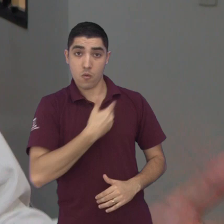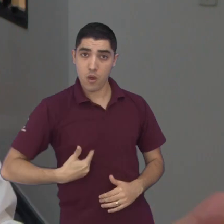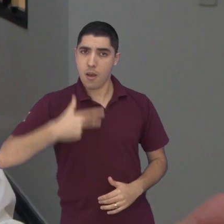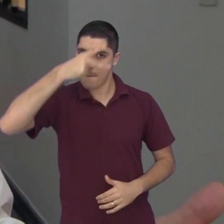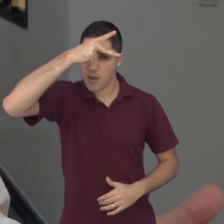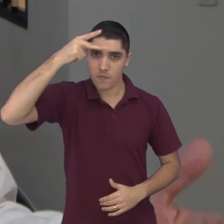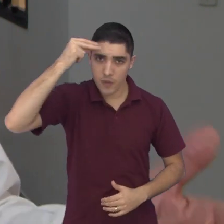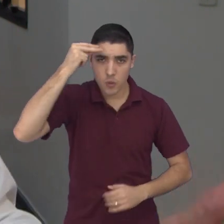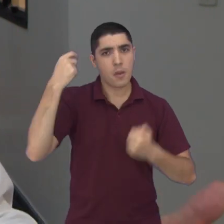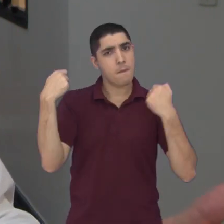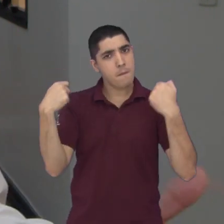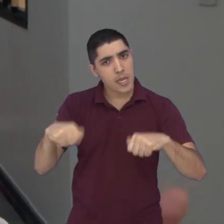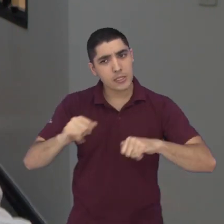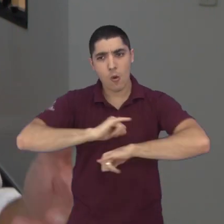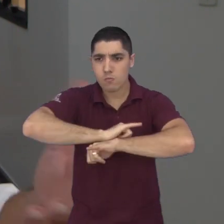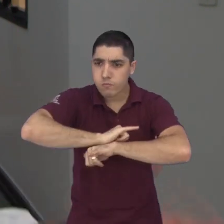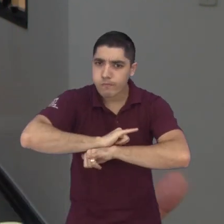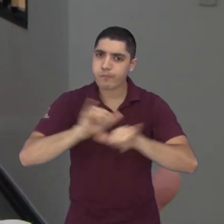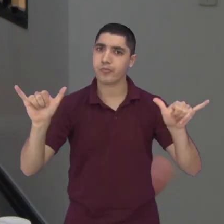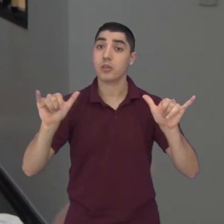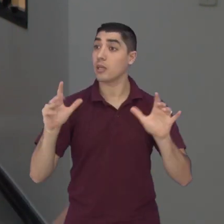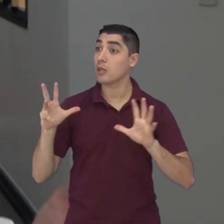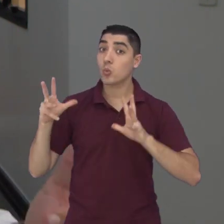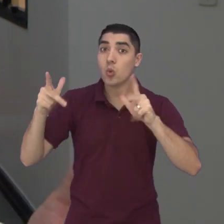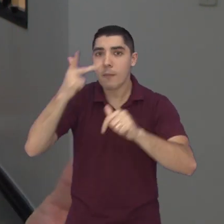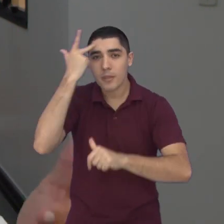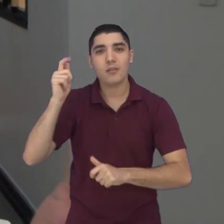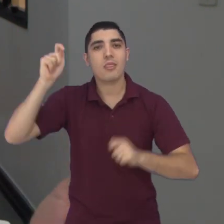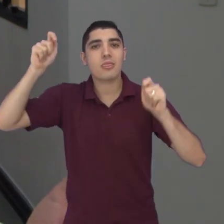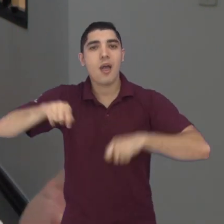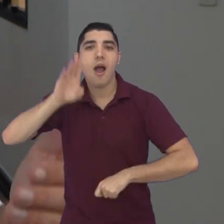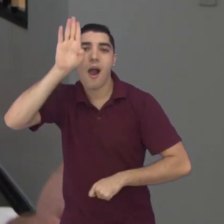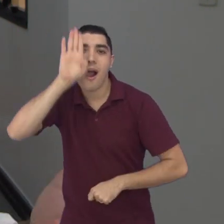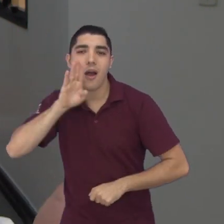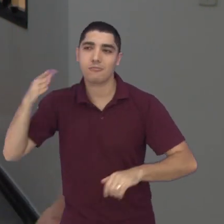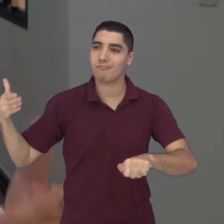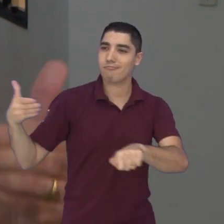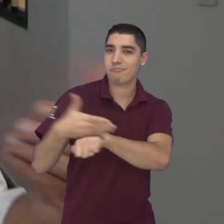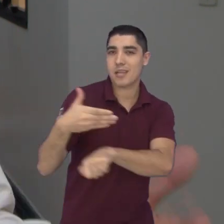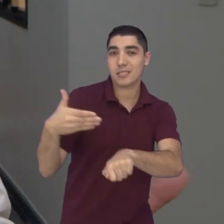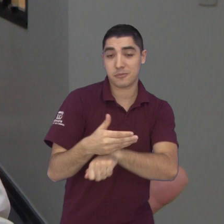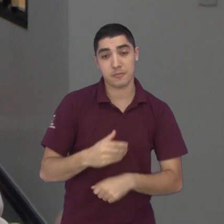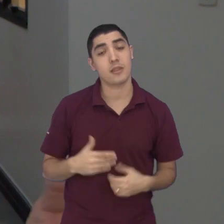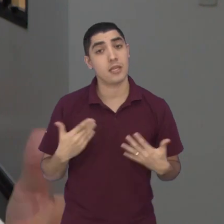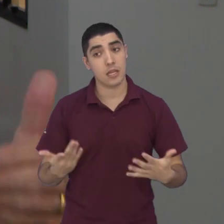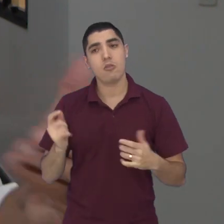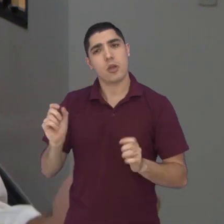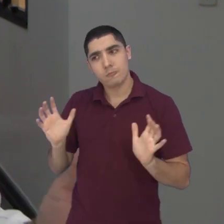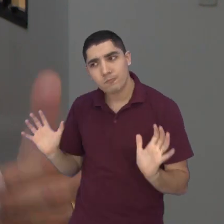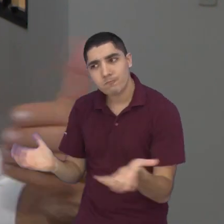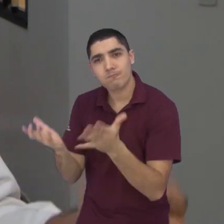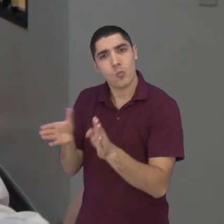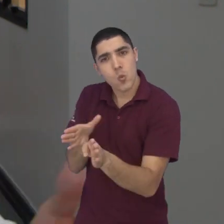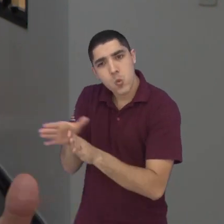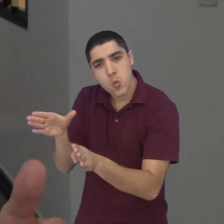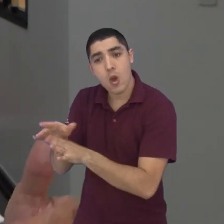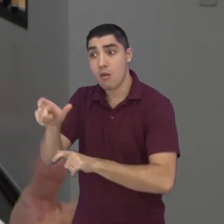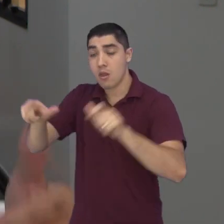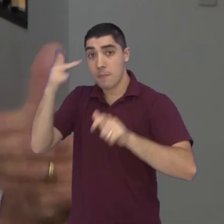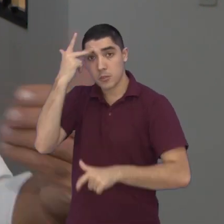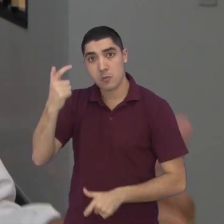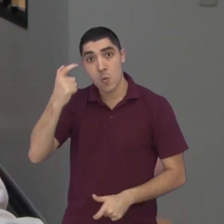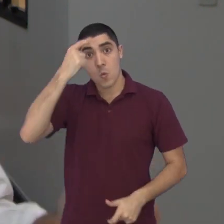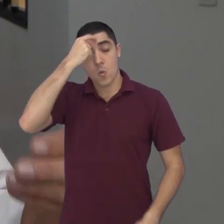oferecesse isso a toda a população gratuitamente só que nós temos que começar um processo de motivação né você motiva você orienta